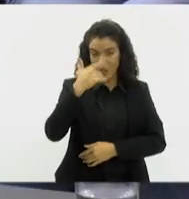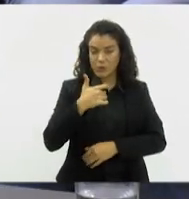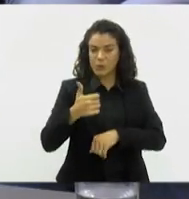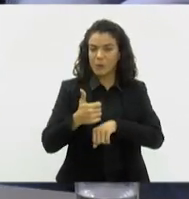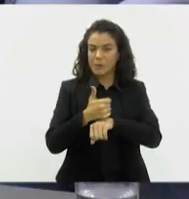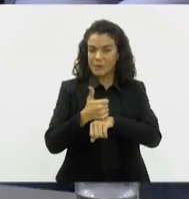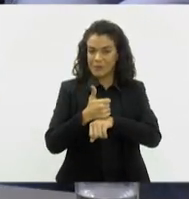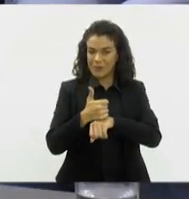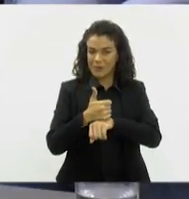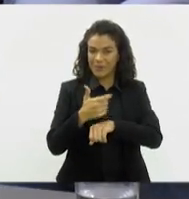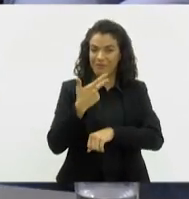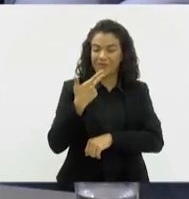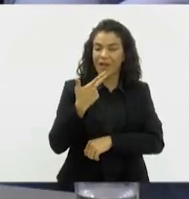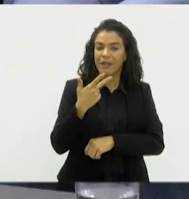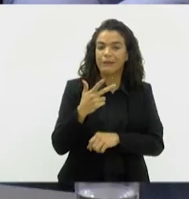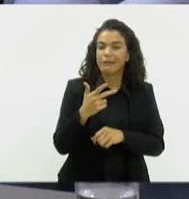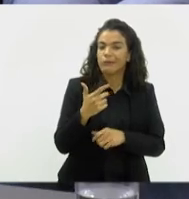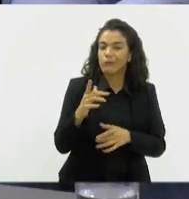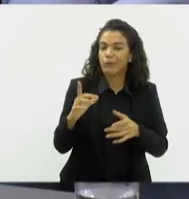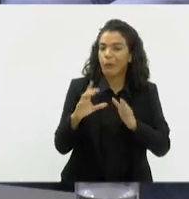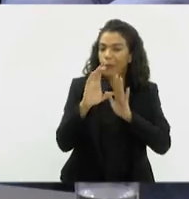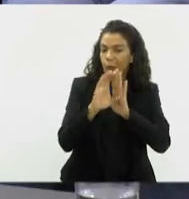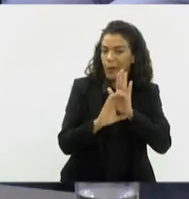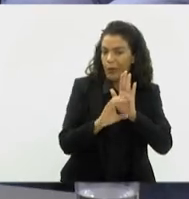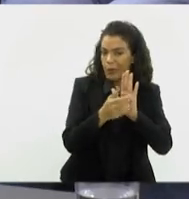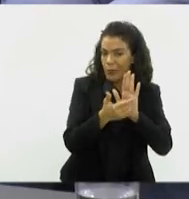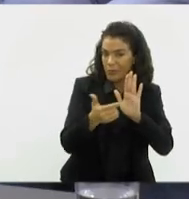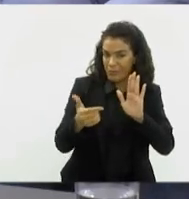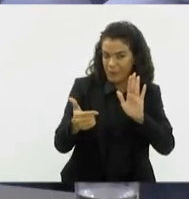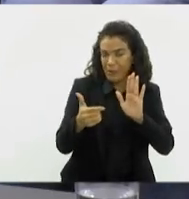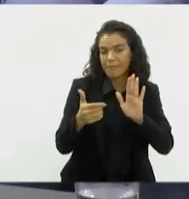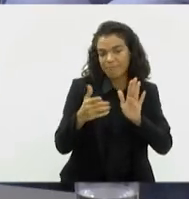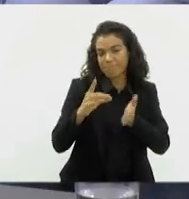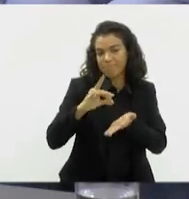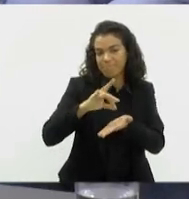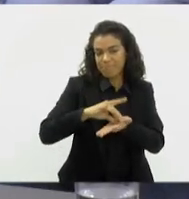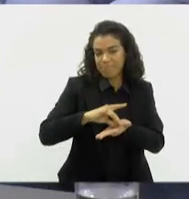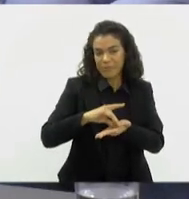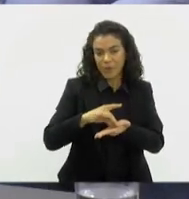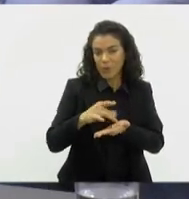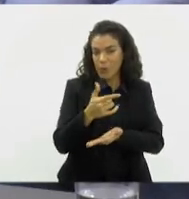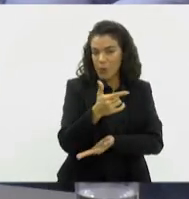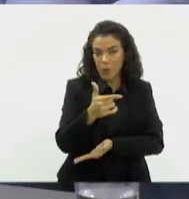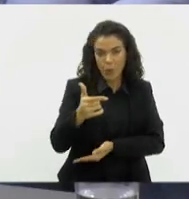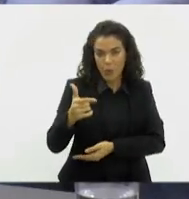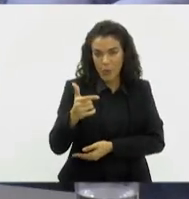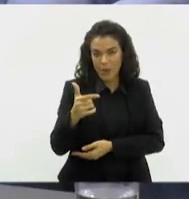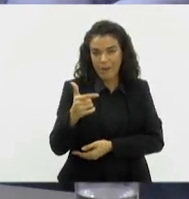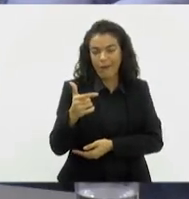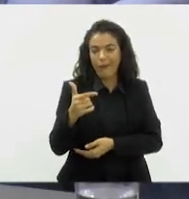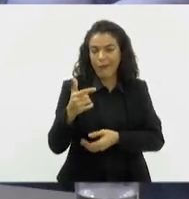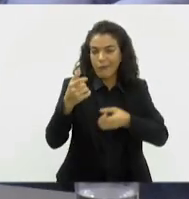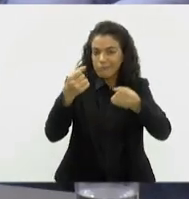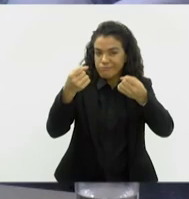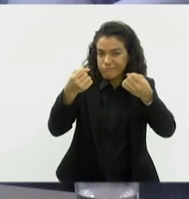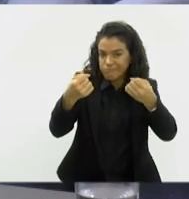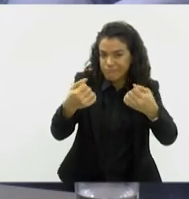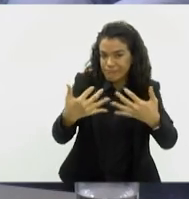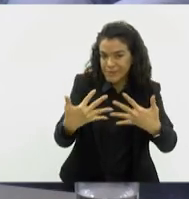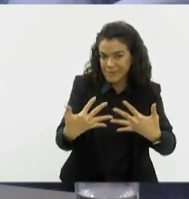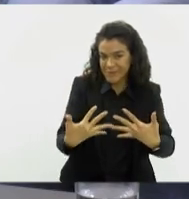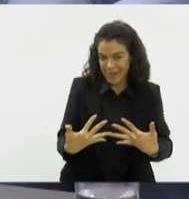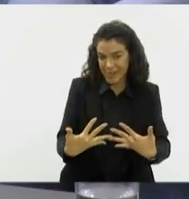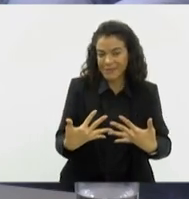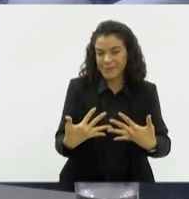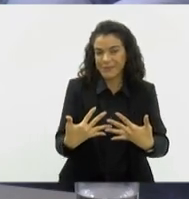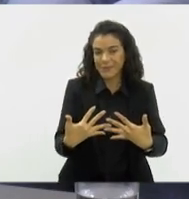quando vocês falam, talvez não esteja no currículo, eu vou precisar reconhecer que talvez eu não tenha feito explanar, né?